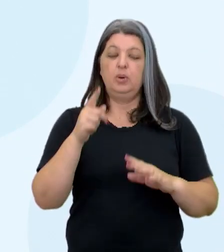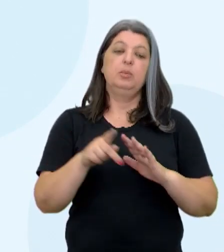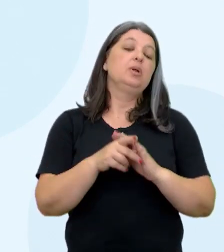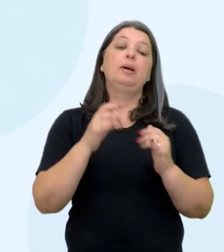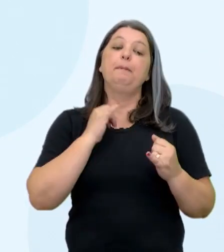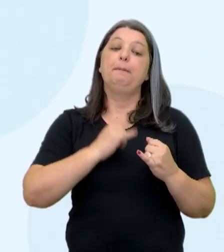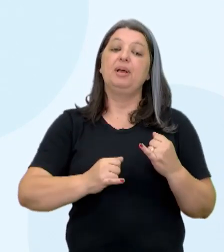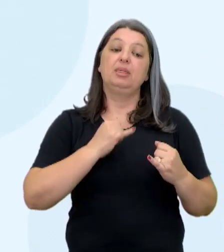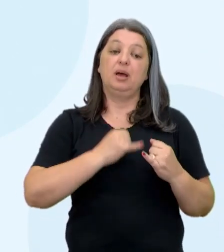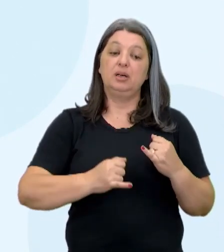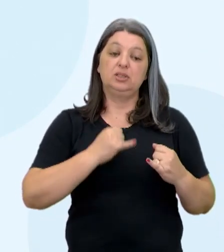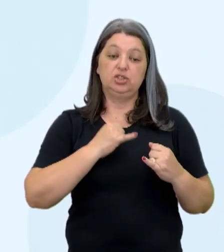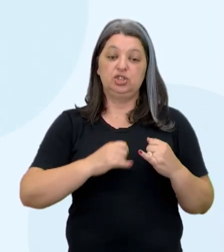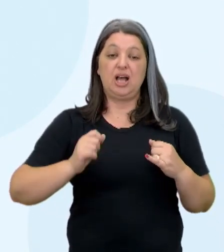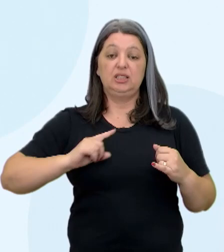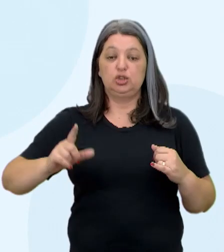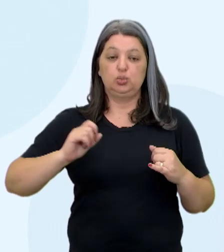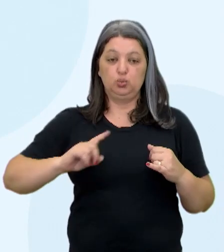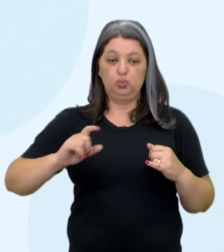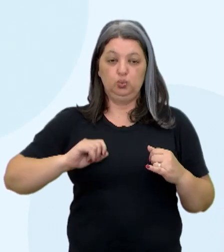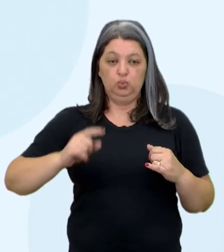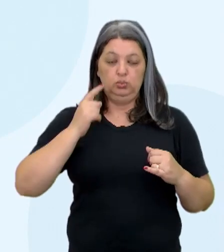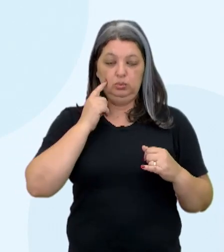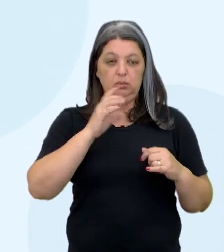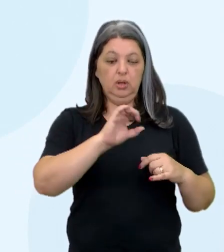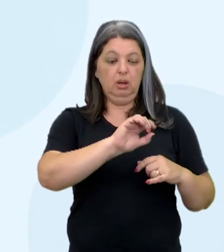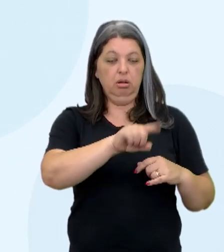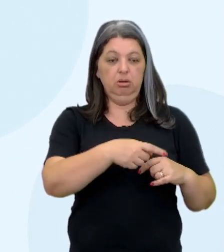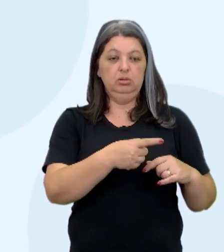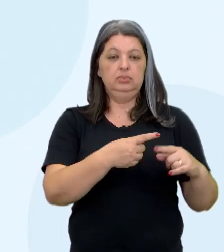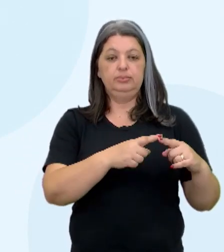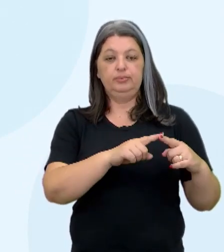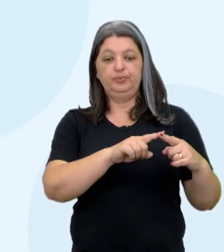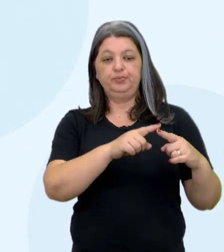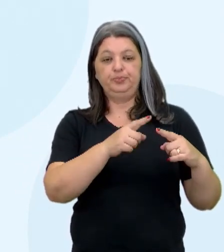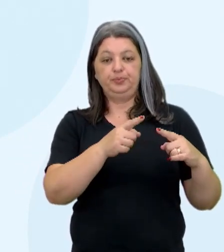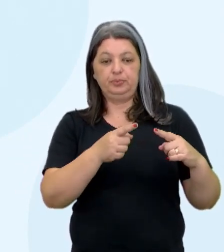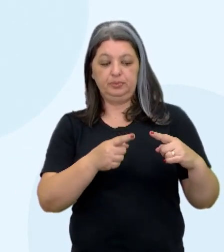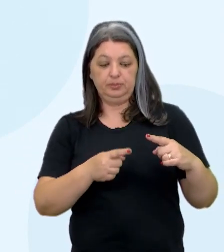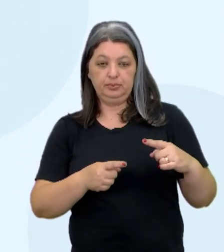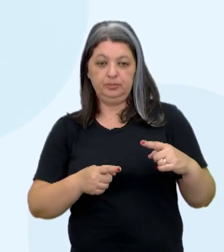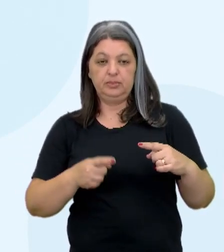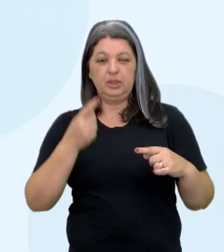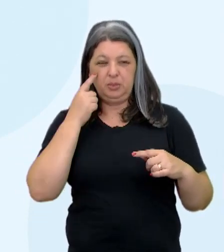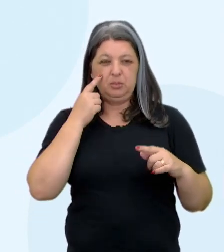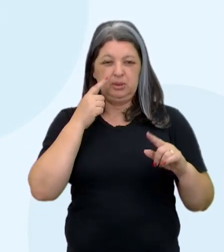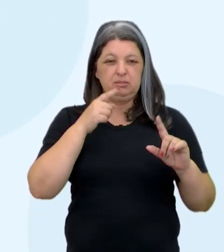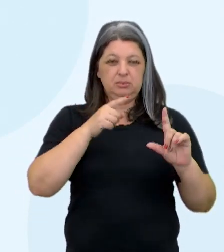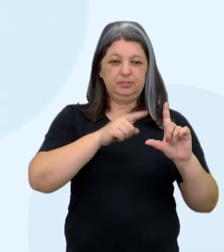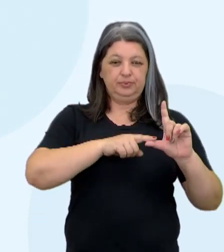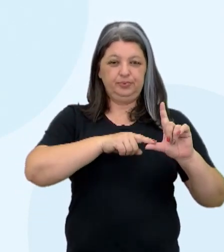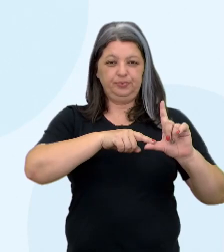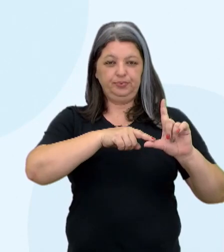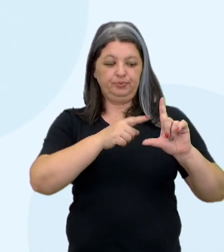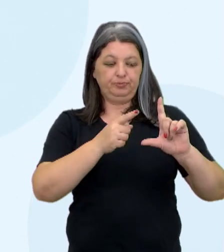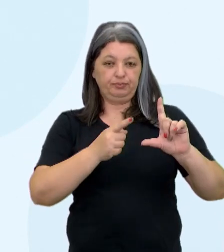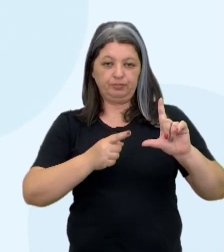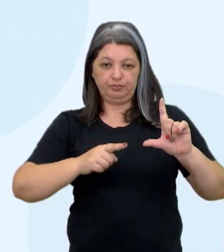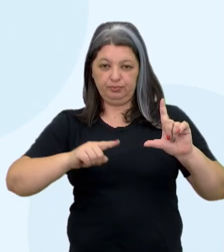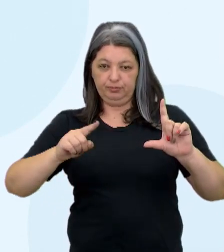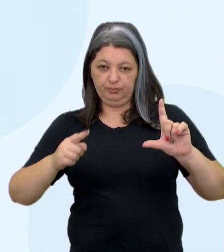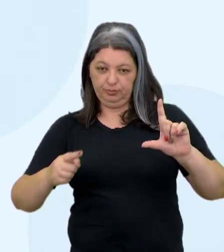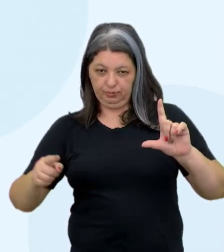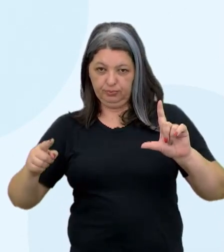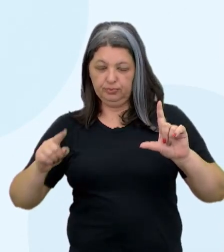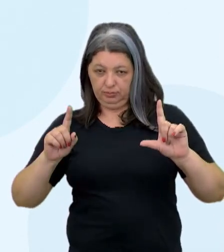ó. Tá aqui no meio. Então, ela subiu até o meio, desceu até o menos meio, ó. Subiu até o meio, até o menos meio. Tudo